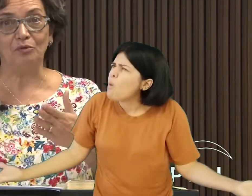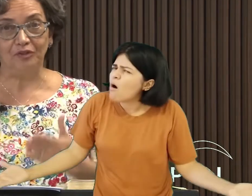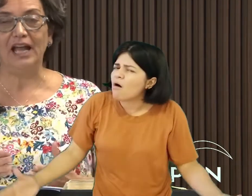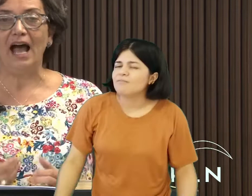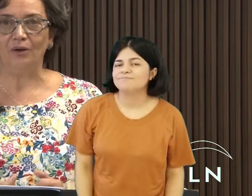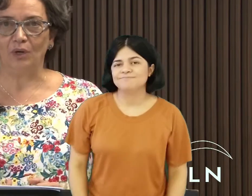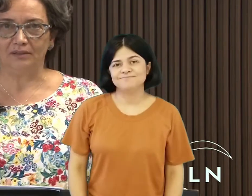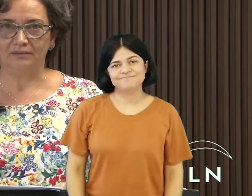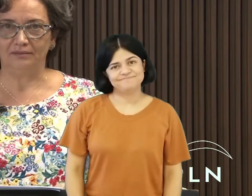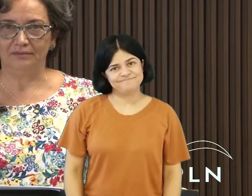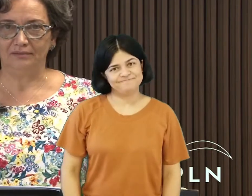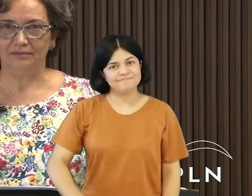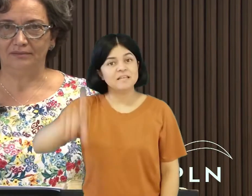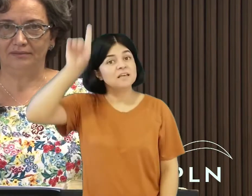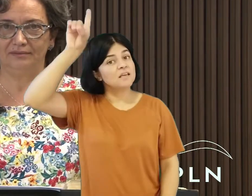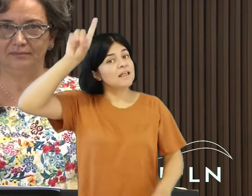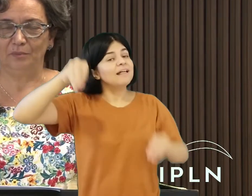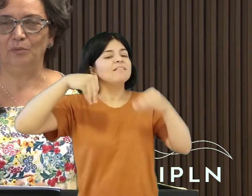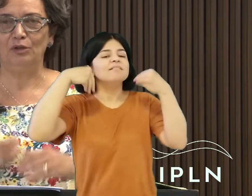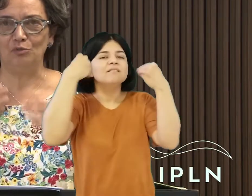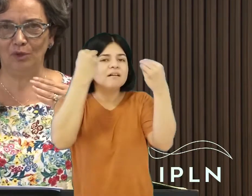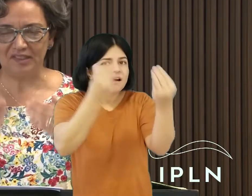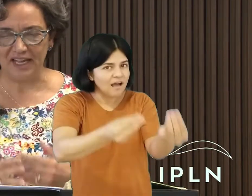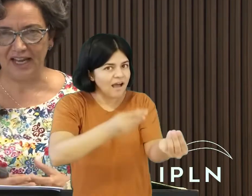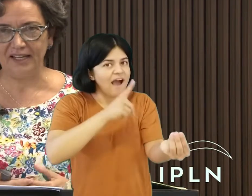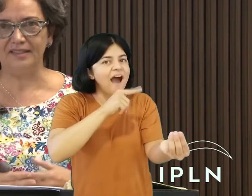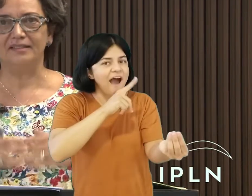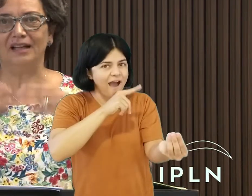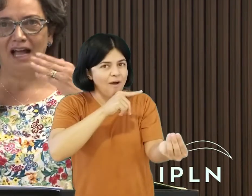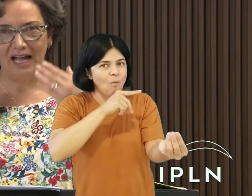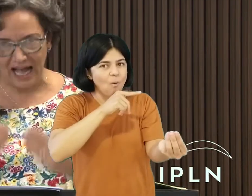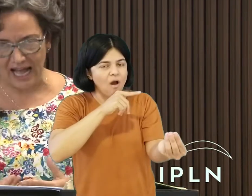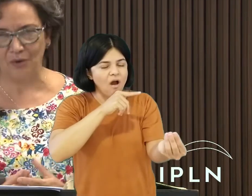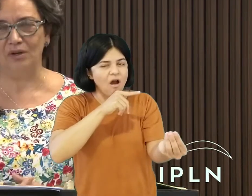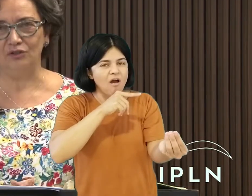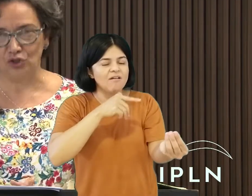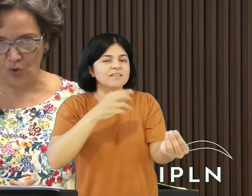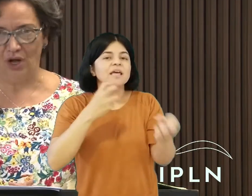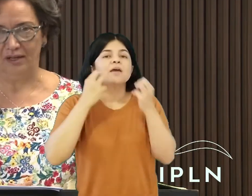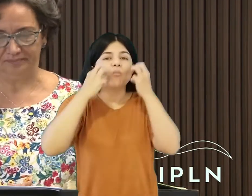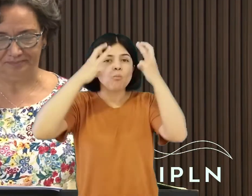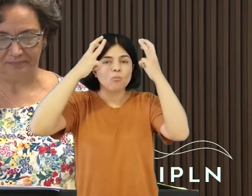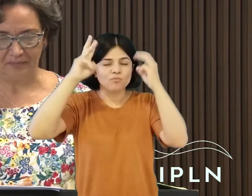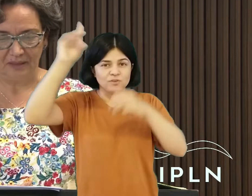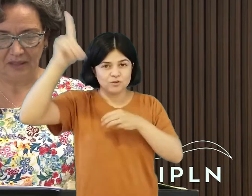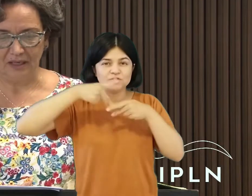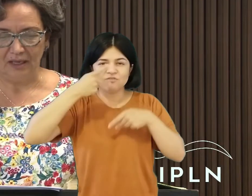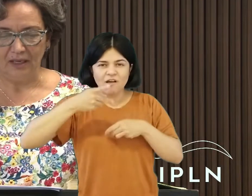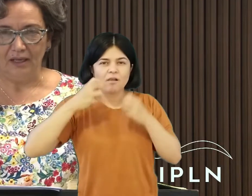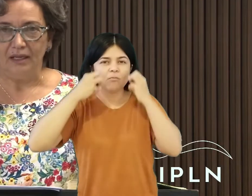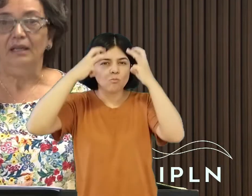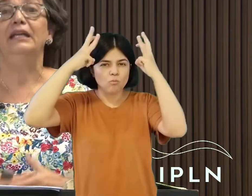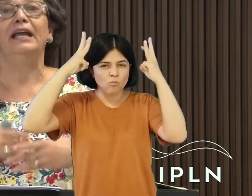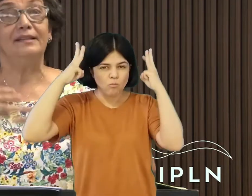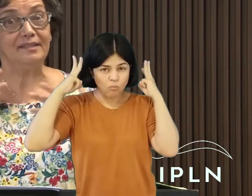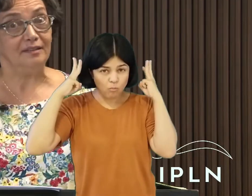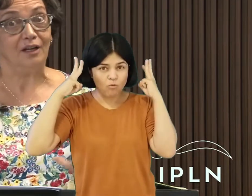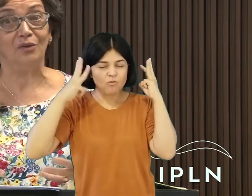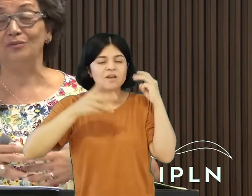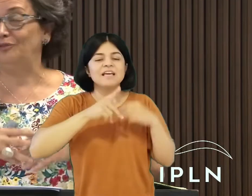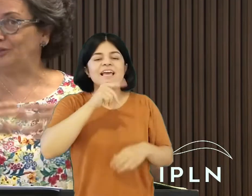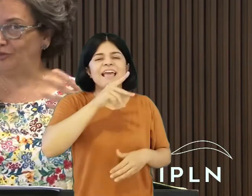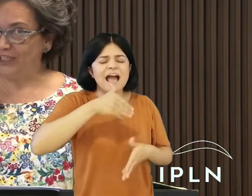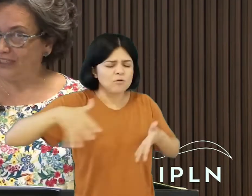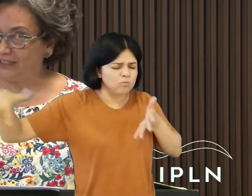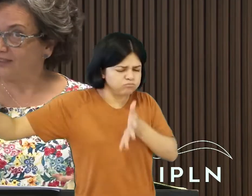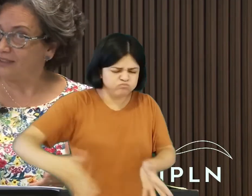Deus provê a água. Por meio de Moisés, a água jorra. E eles,